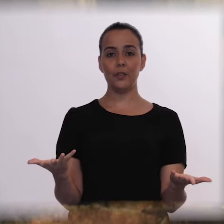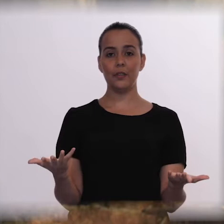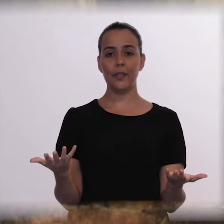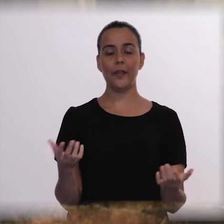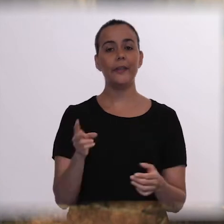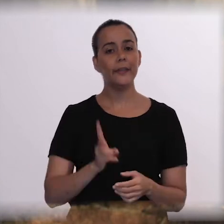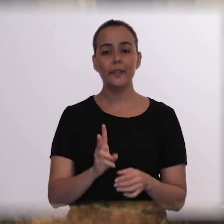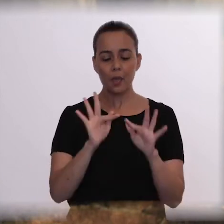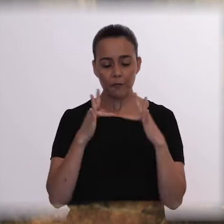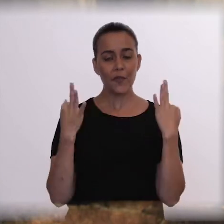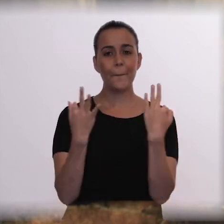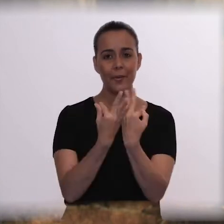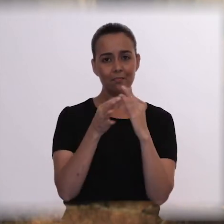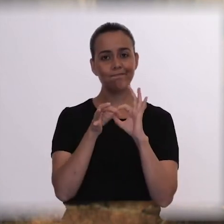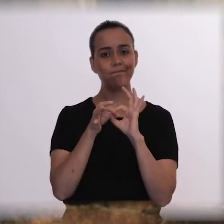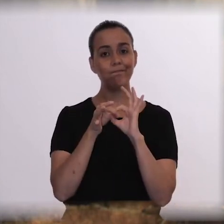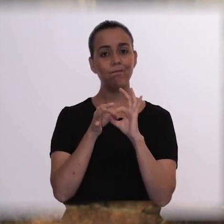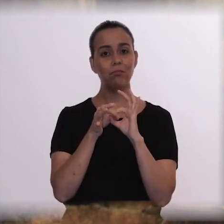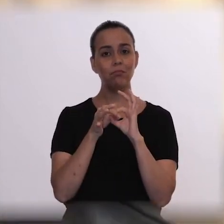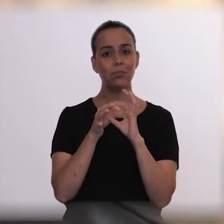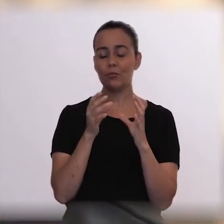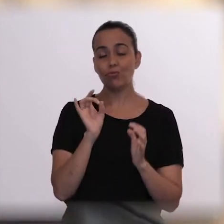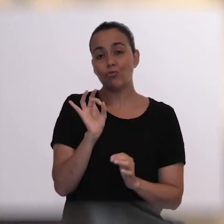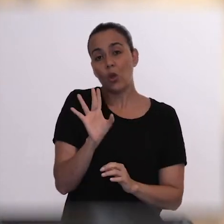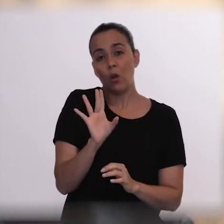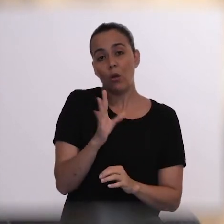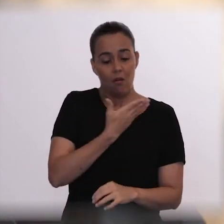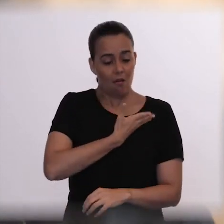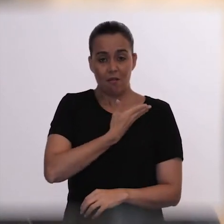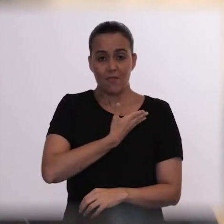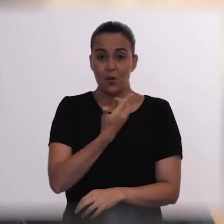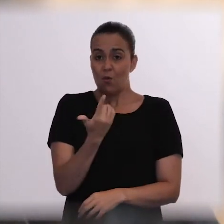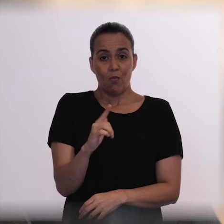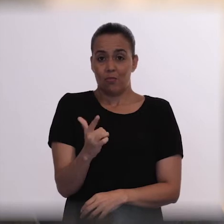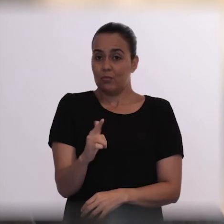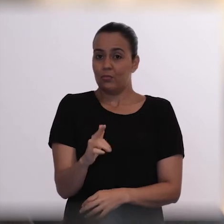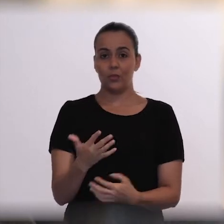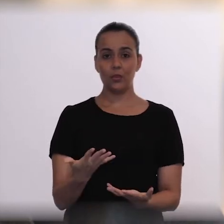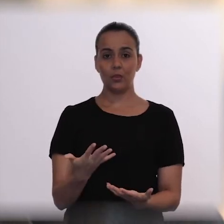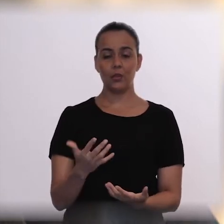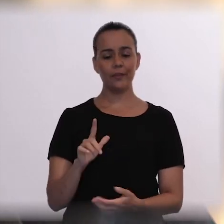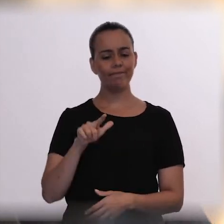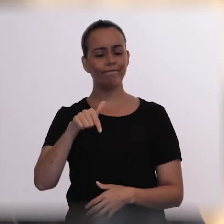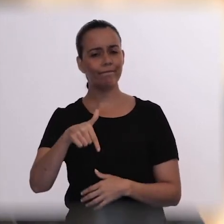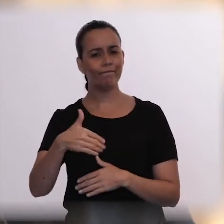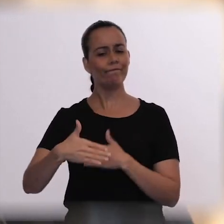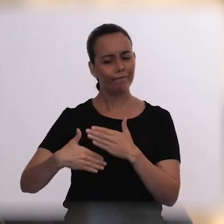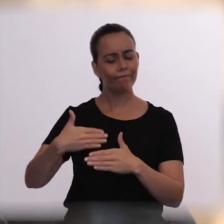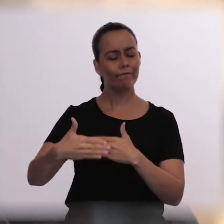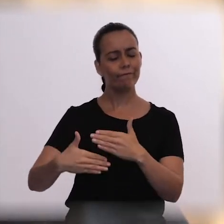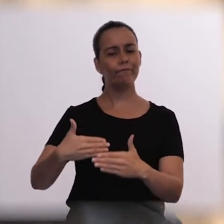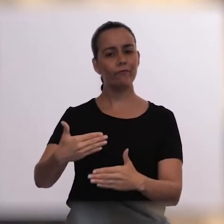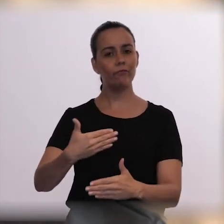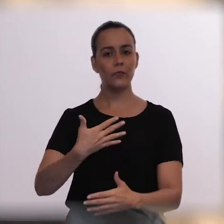o núcleo familiar mais interno, né? Num dado momento, a minha amiga